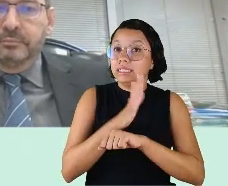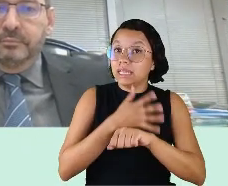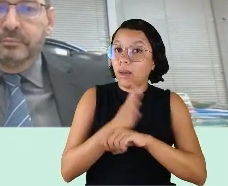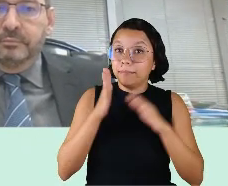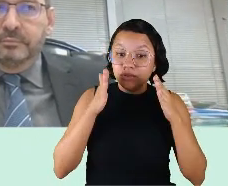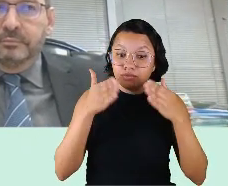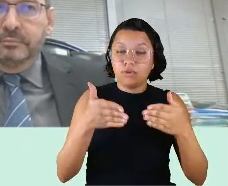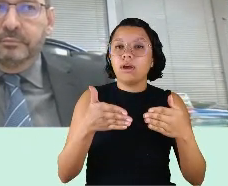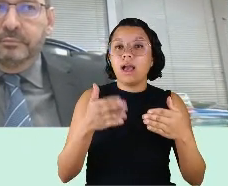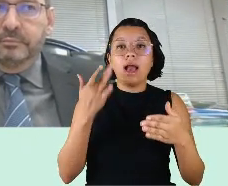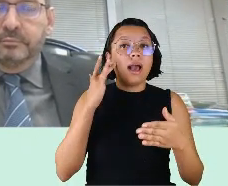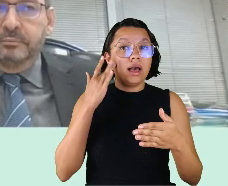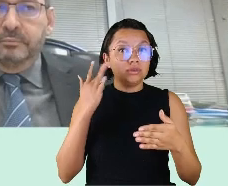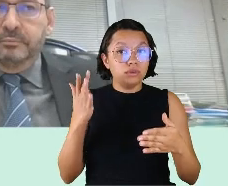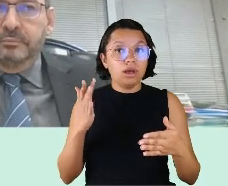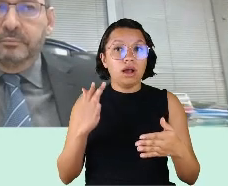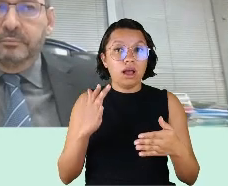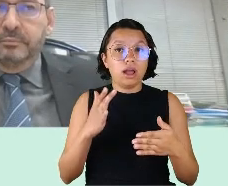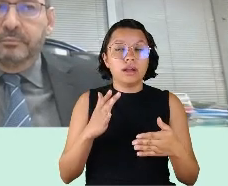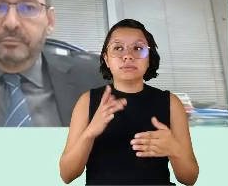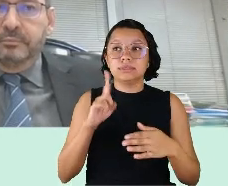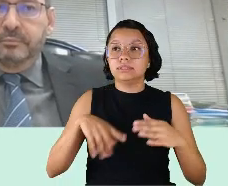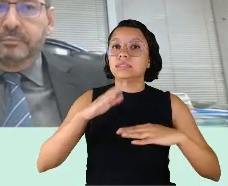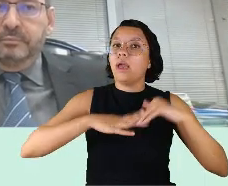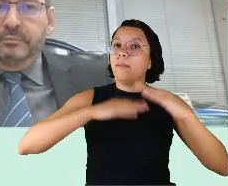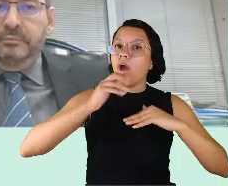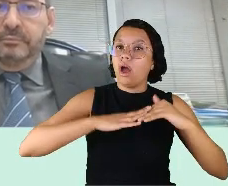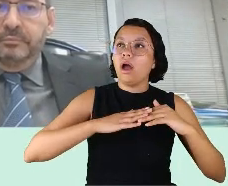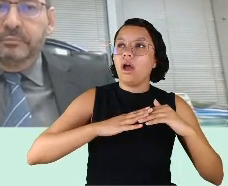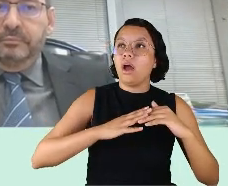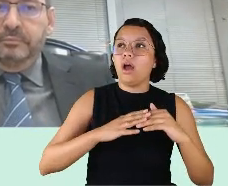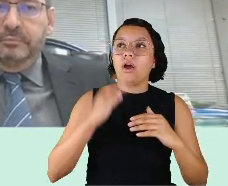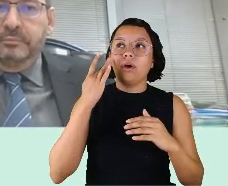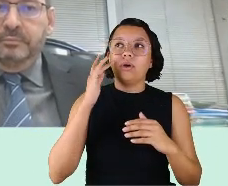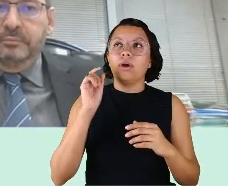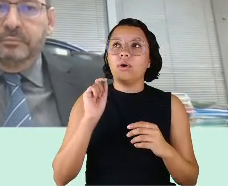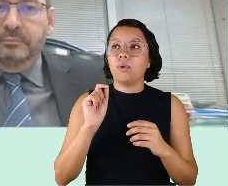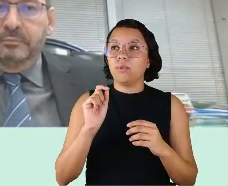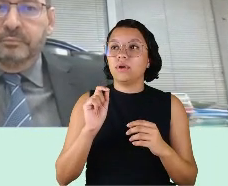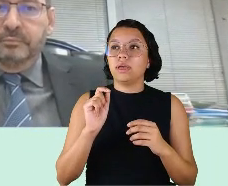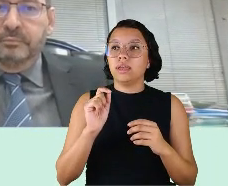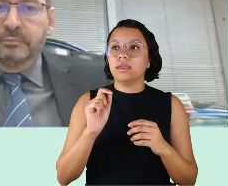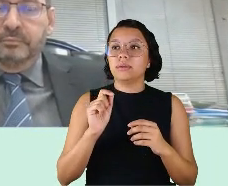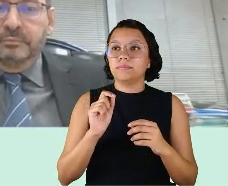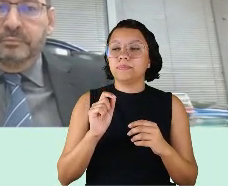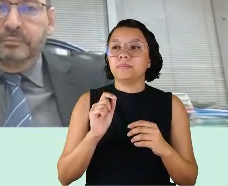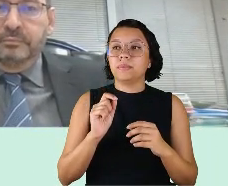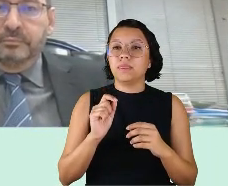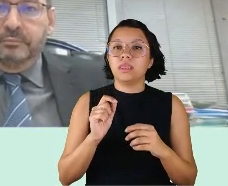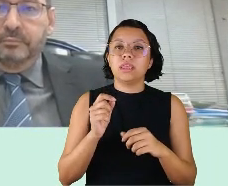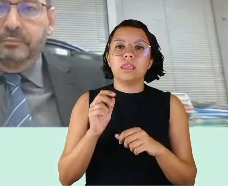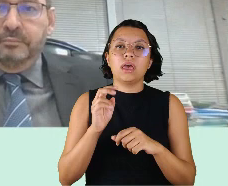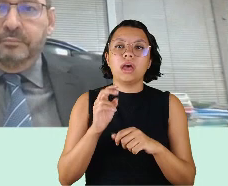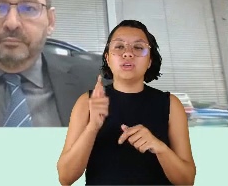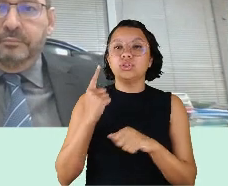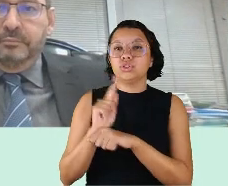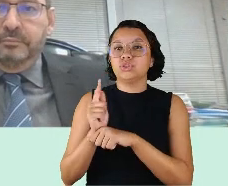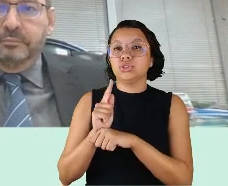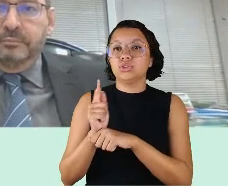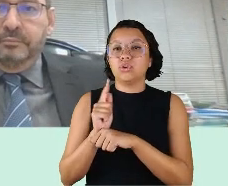treinamento específico, eu acho, não sei o que a corregedora pensa, mas um treinamento apropriado de